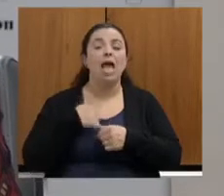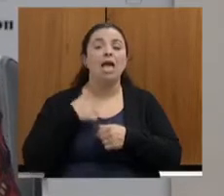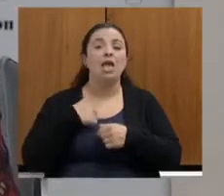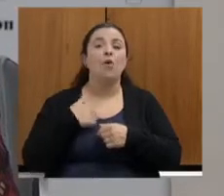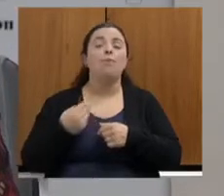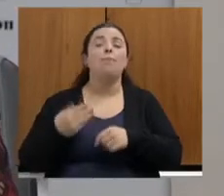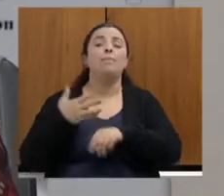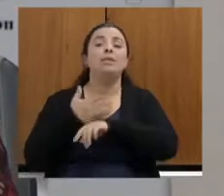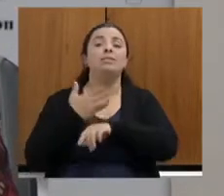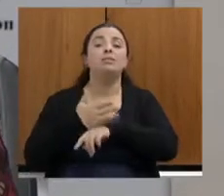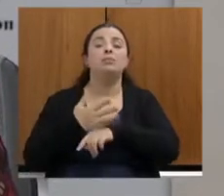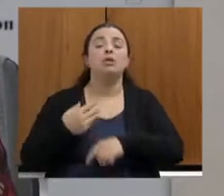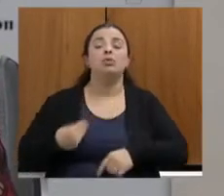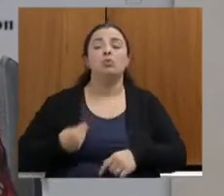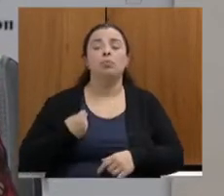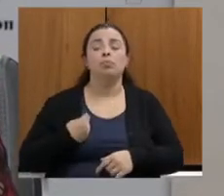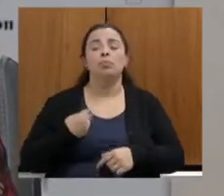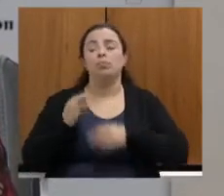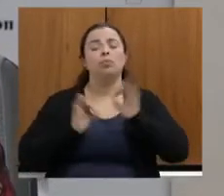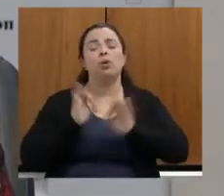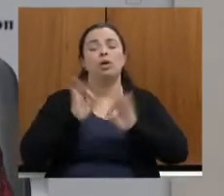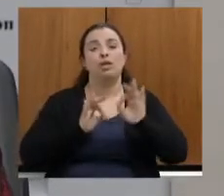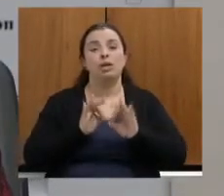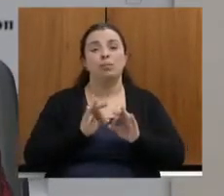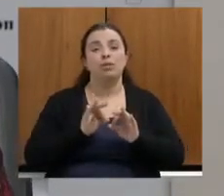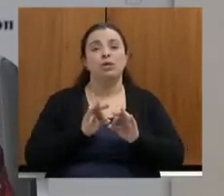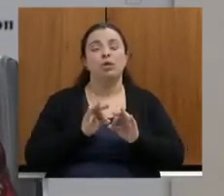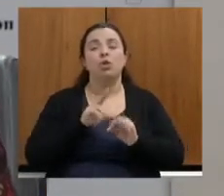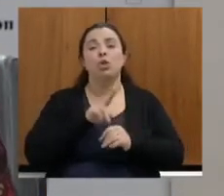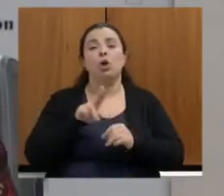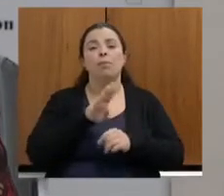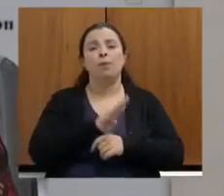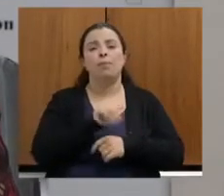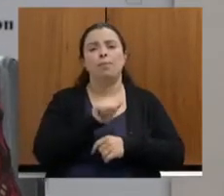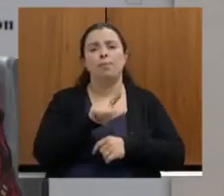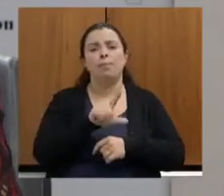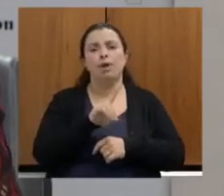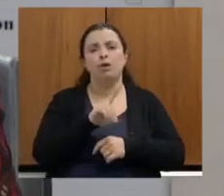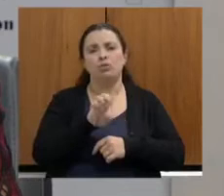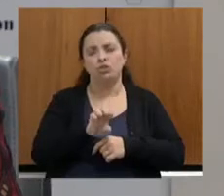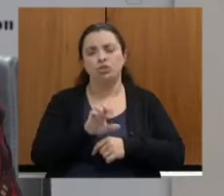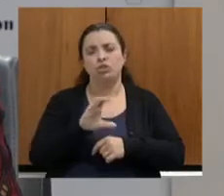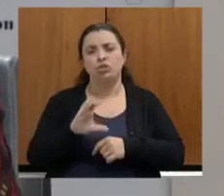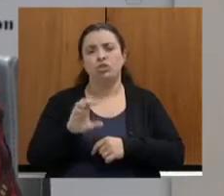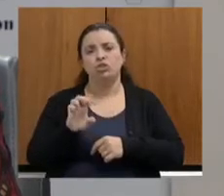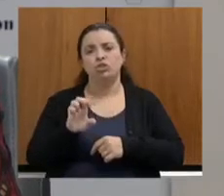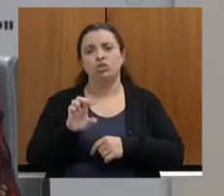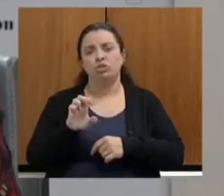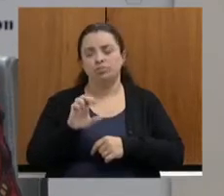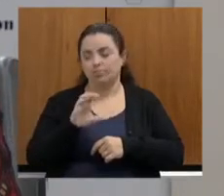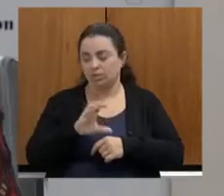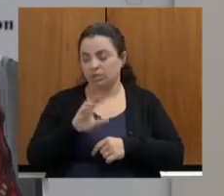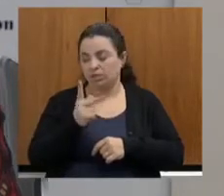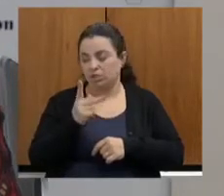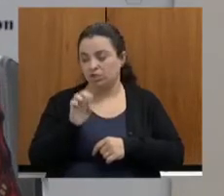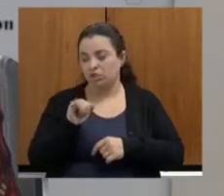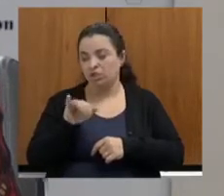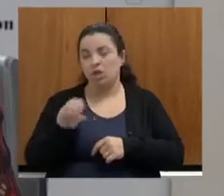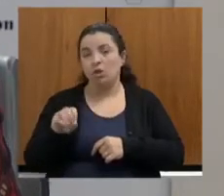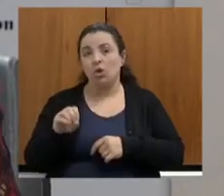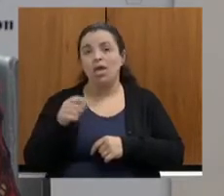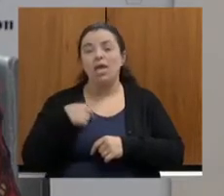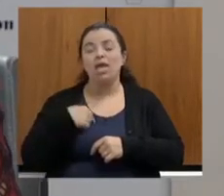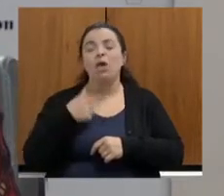programa chamado programa balde cheio na época e nessa época eu entrei com 32 litros de leite o leite não era suficiente para viver para nada